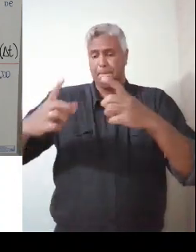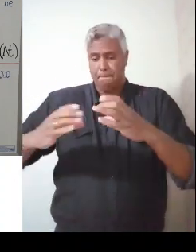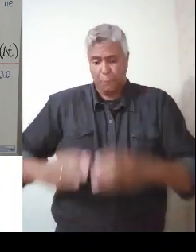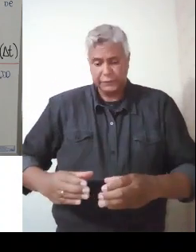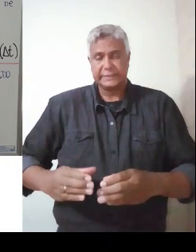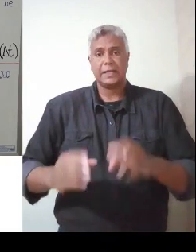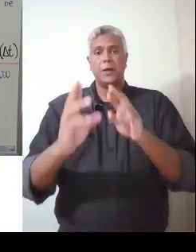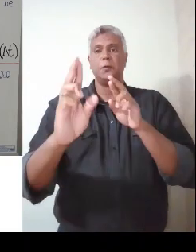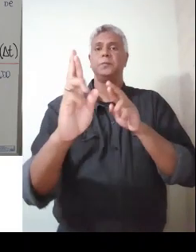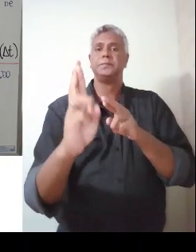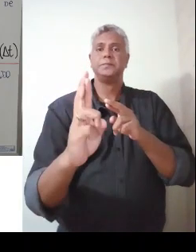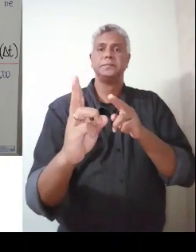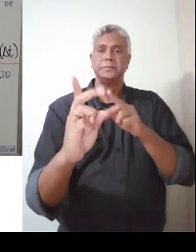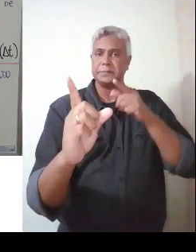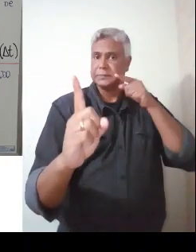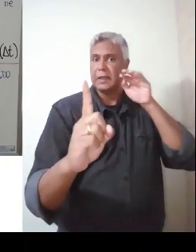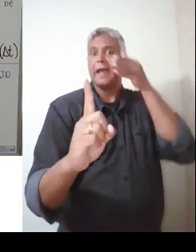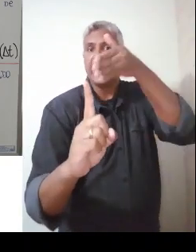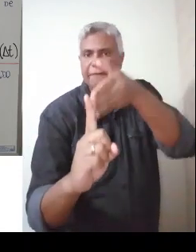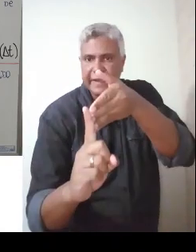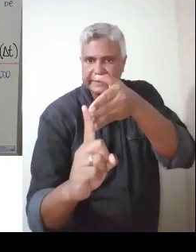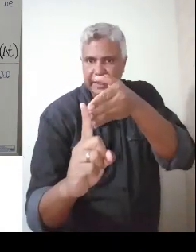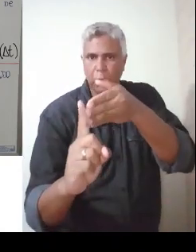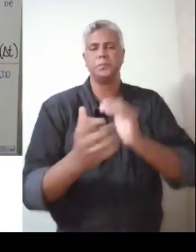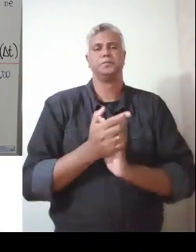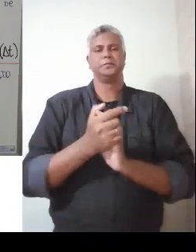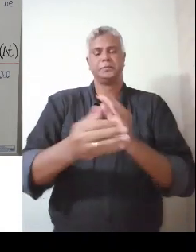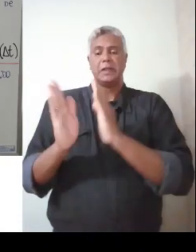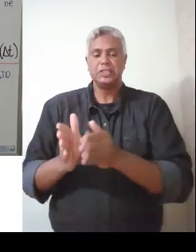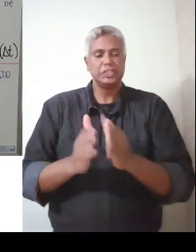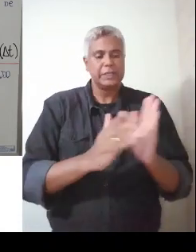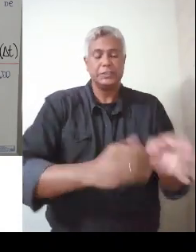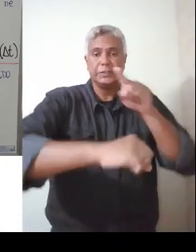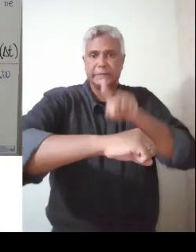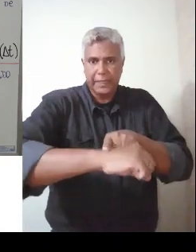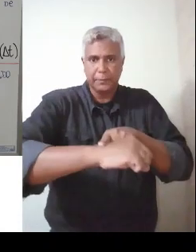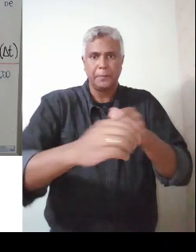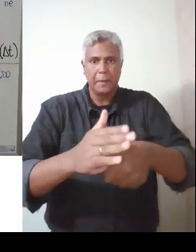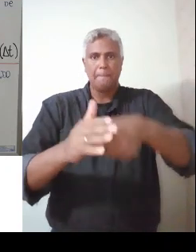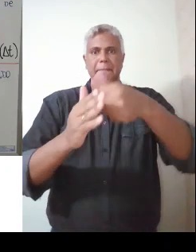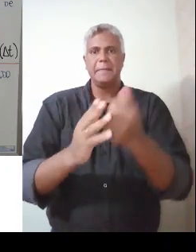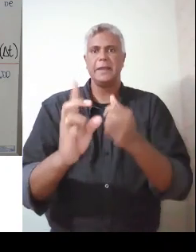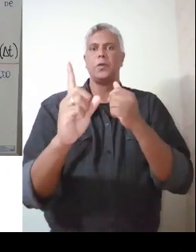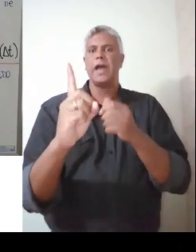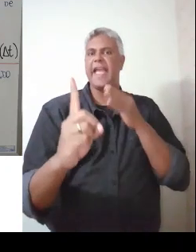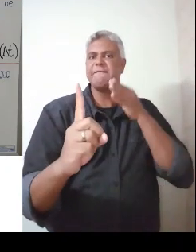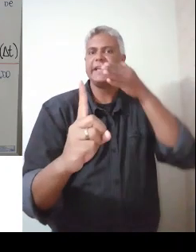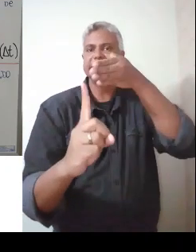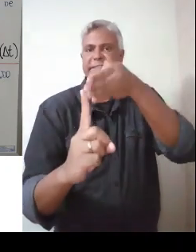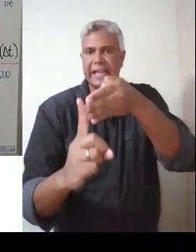do referencial e do instante de tempo. O referencial, que é o primeiro conceito fundamental de